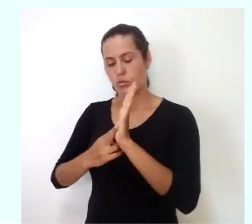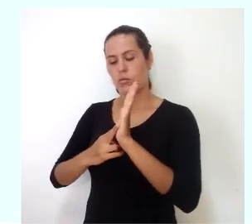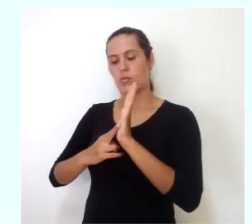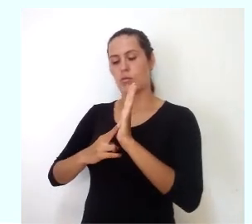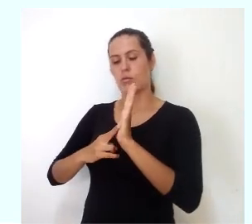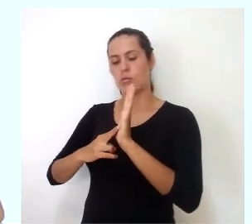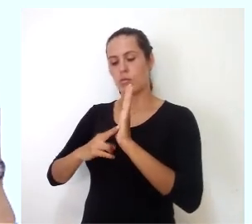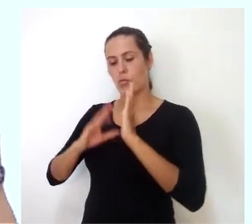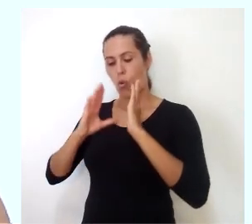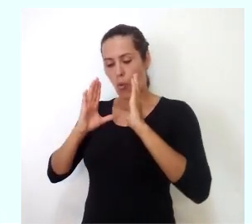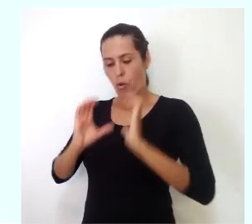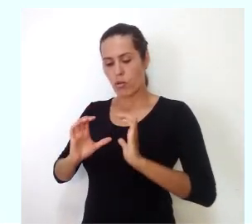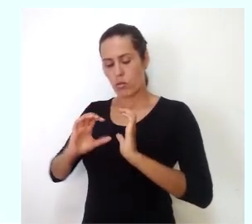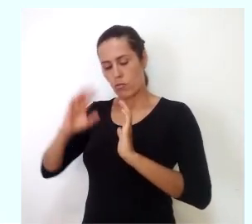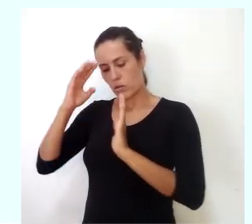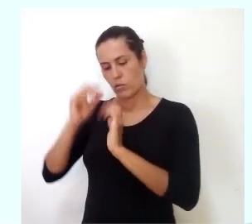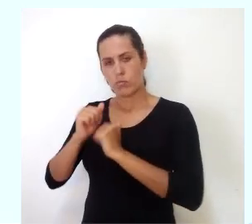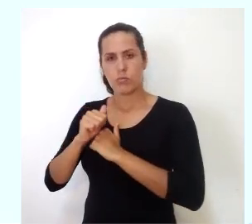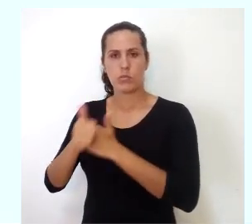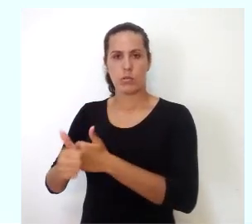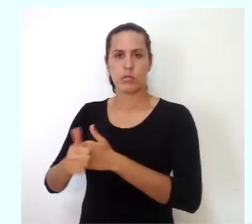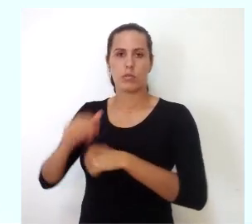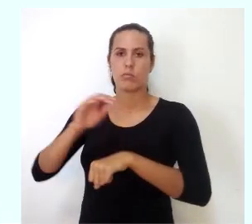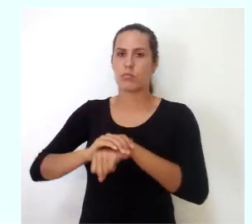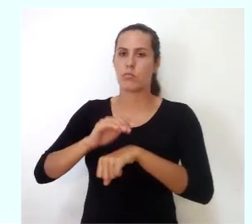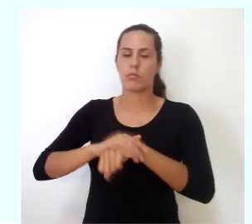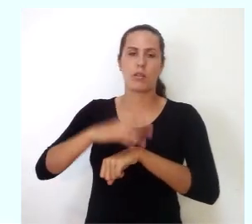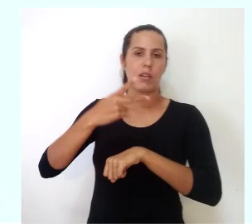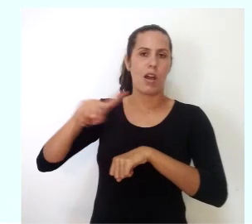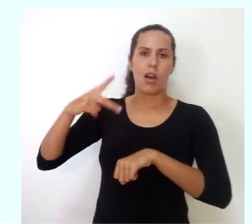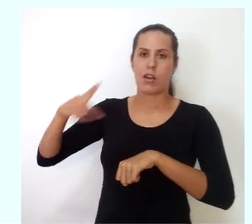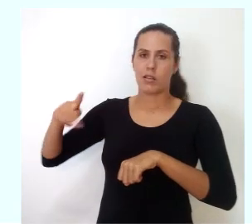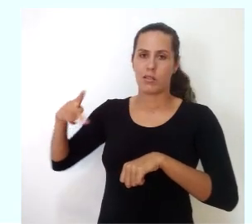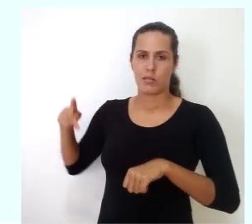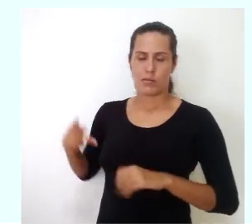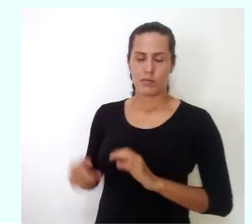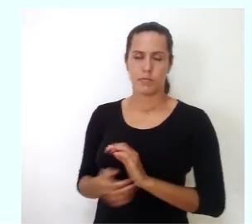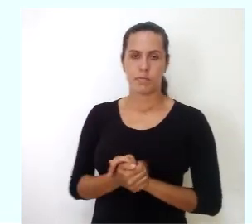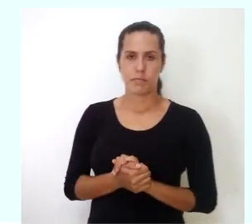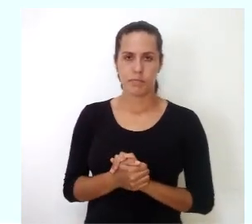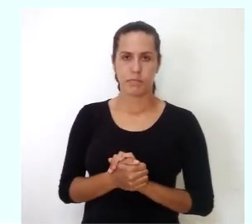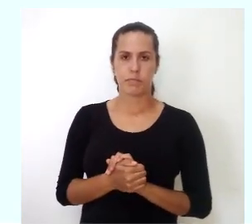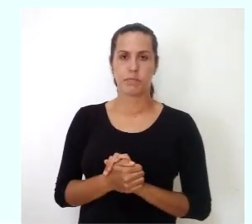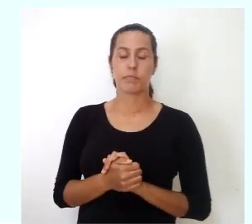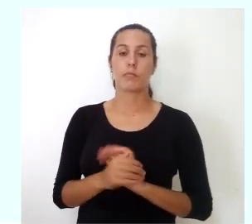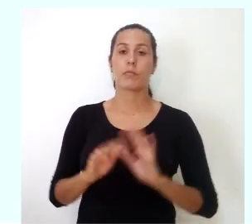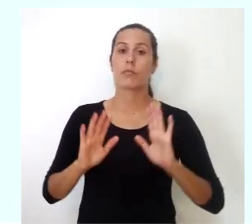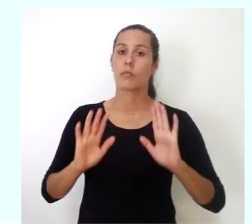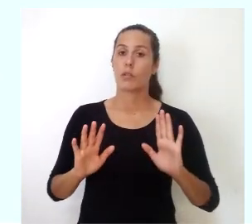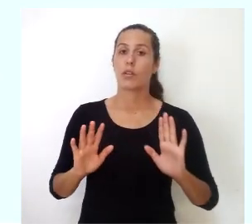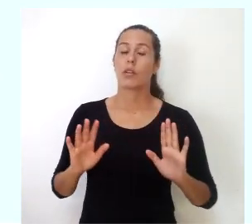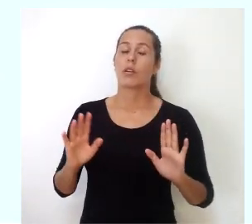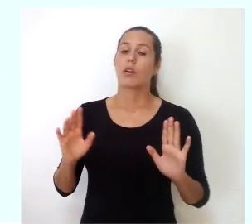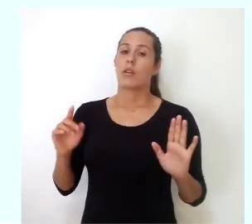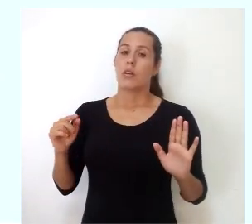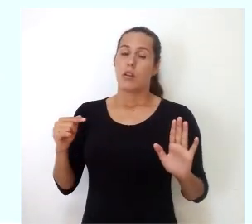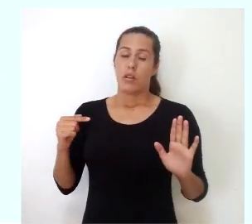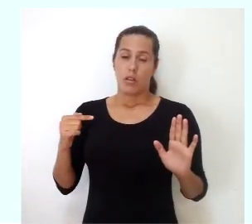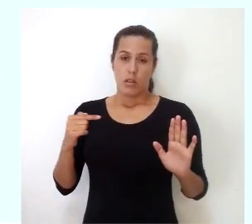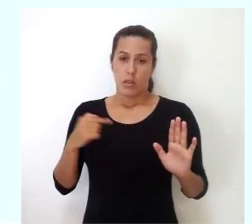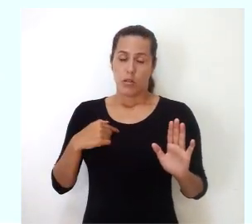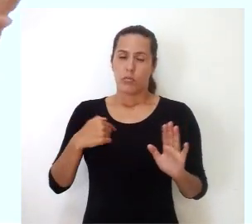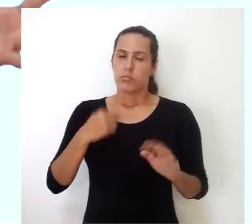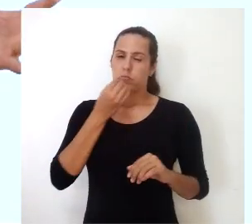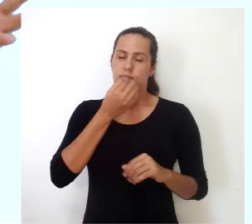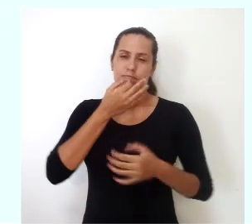comportamento. Vamos conhecer agora alguns destes princípios. Eu separei para vocês, para a gente debater um pouco,